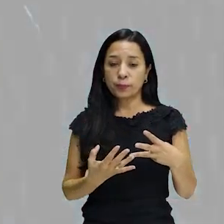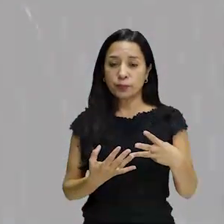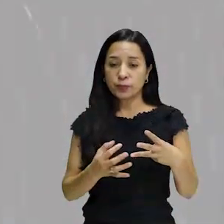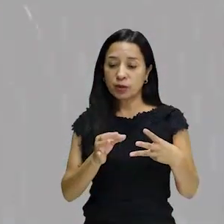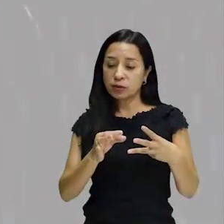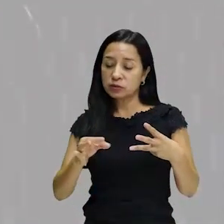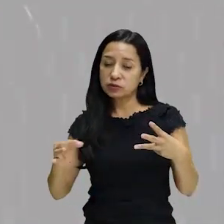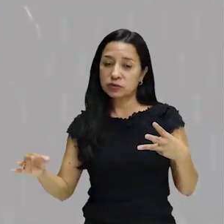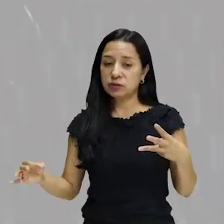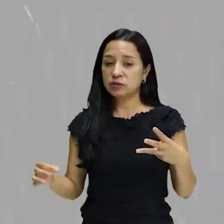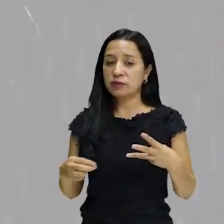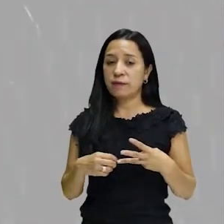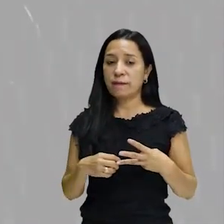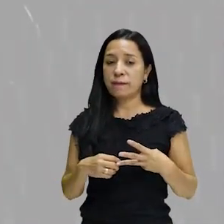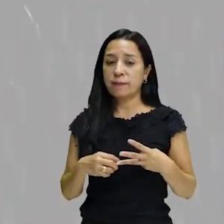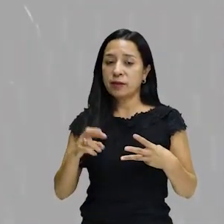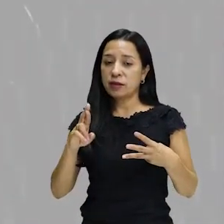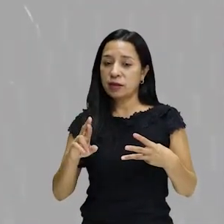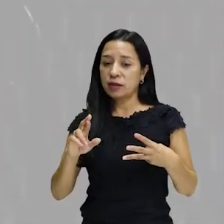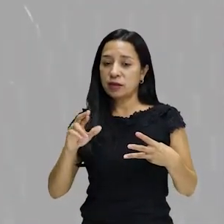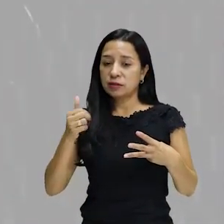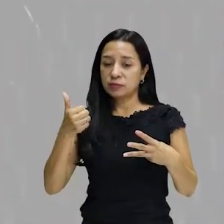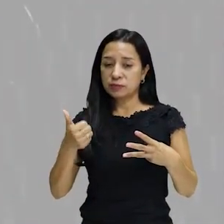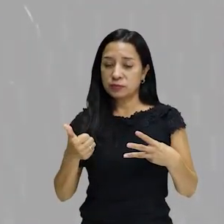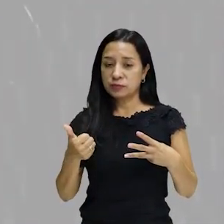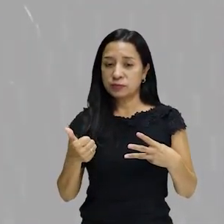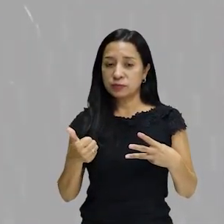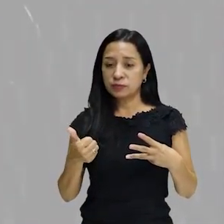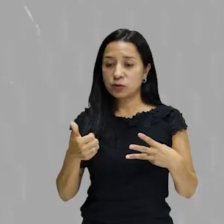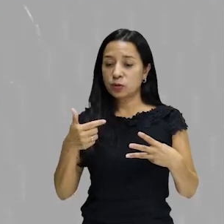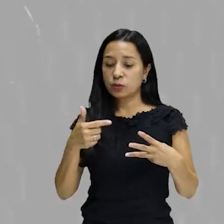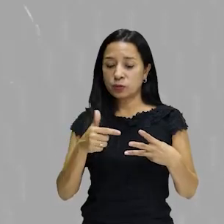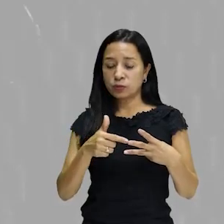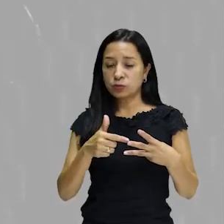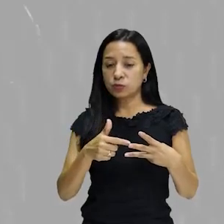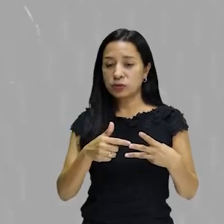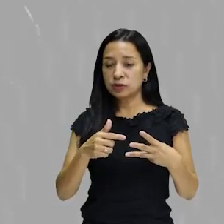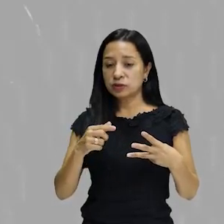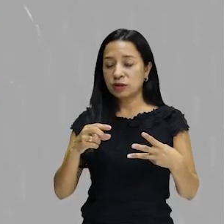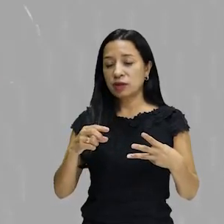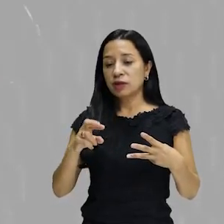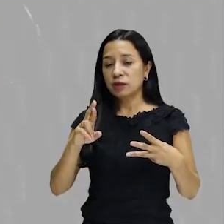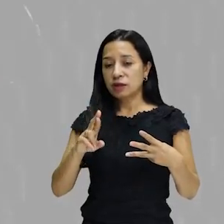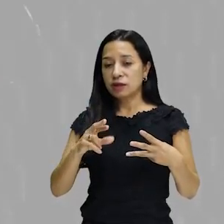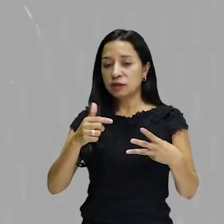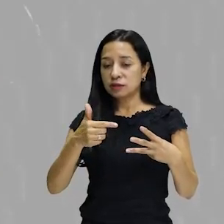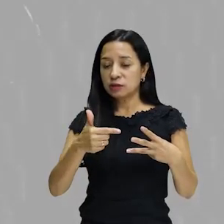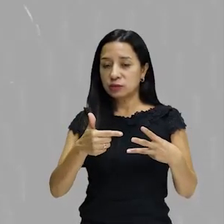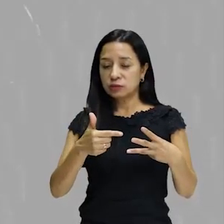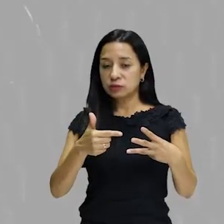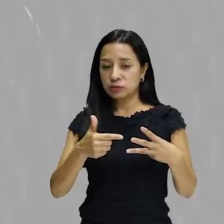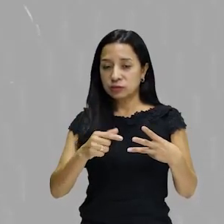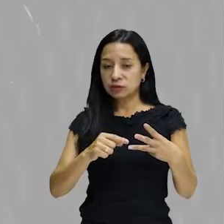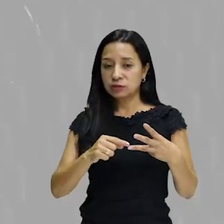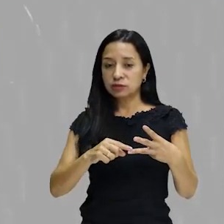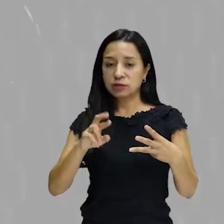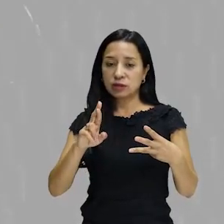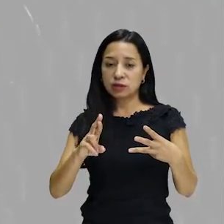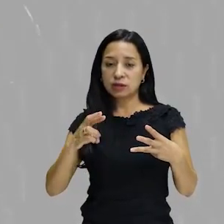vai ser uma distância média, que a gente vai chamar de R1, a do 2 R2 e a do 3 R3. O que a gente tem que ficar ligado é o